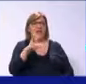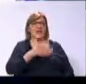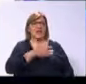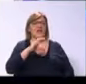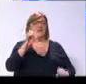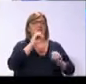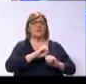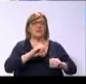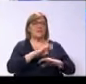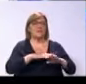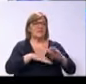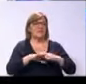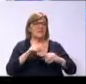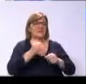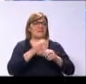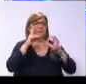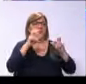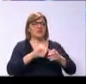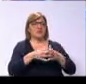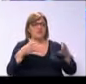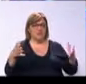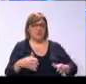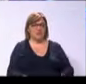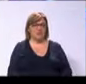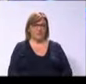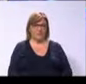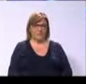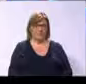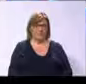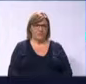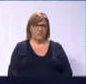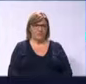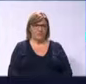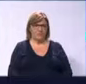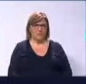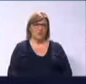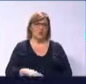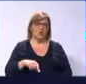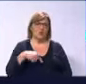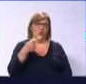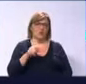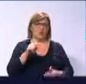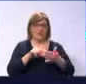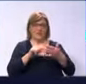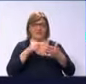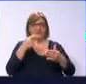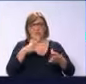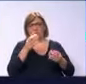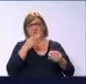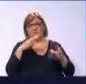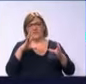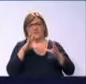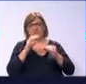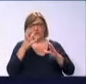entrevista também não teria que fazer um trabalho de pesquisa melhor vamos olhar também para outros casos que também é nascido muito falados